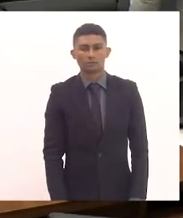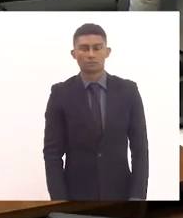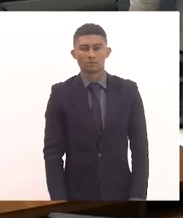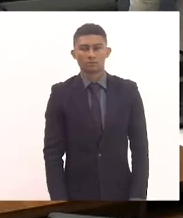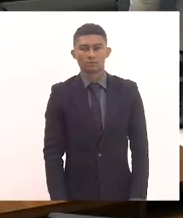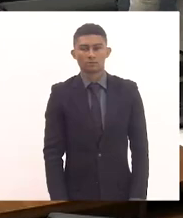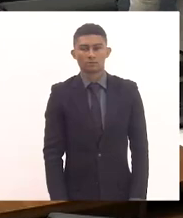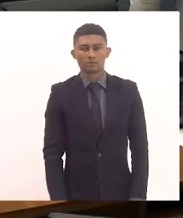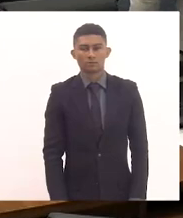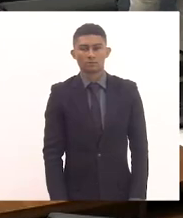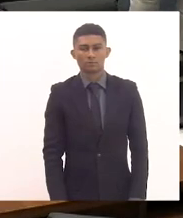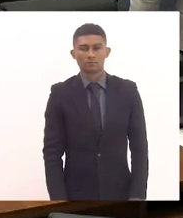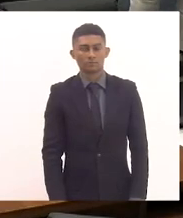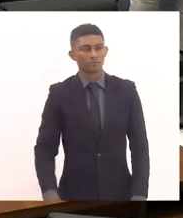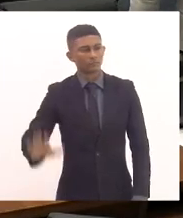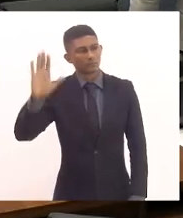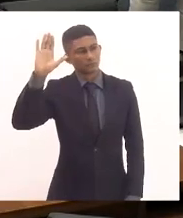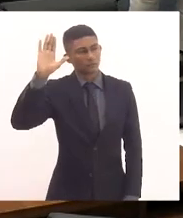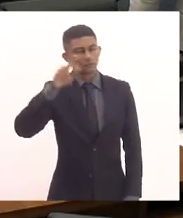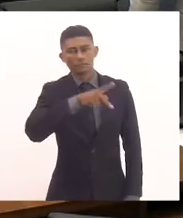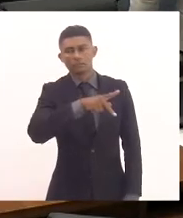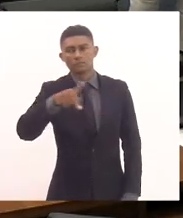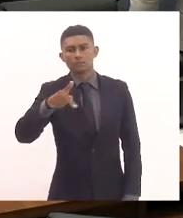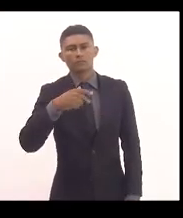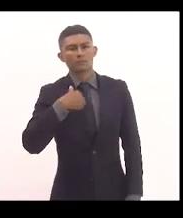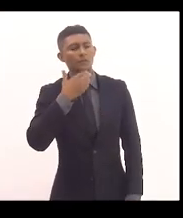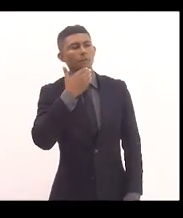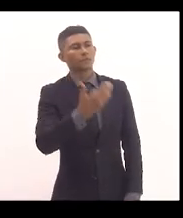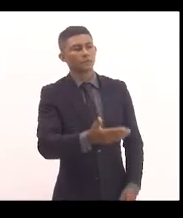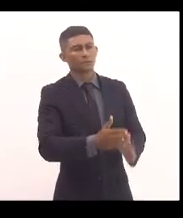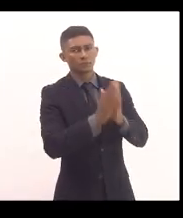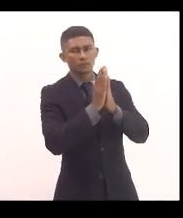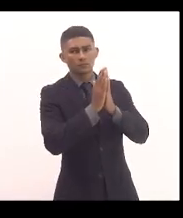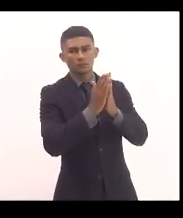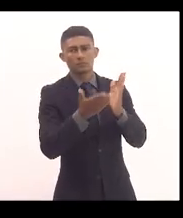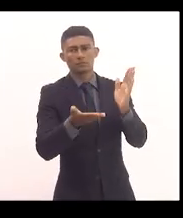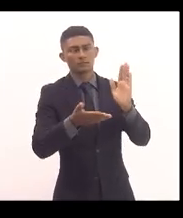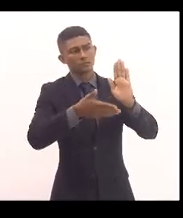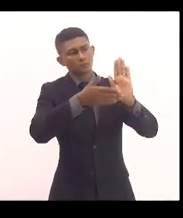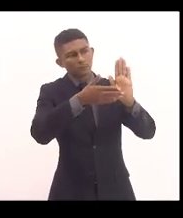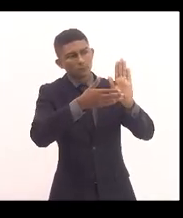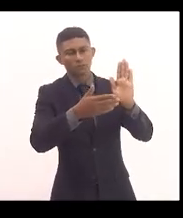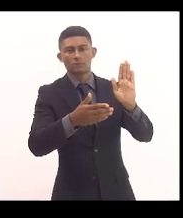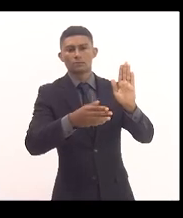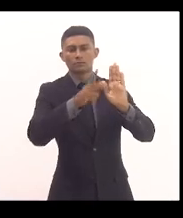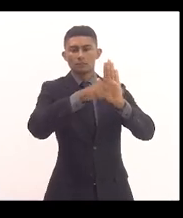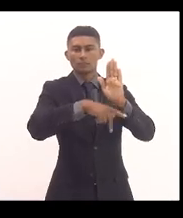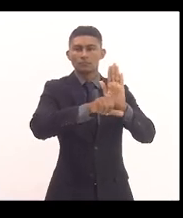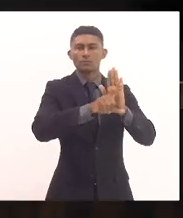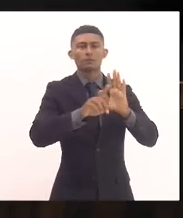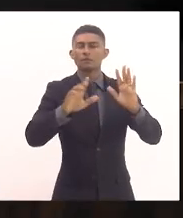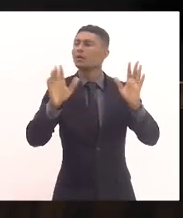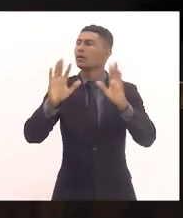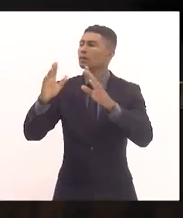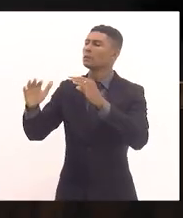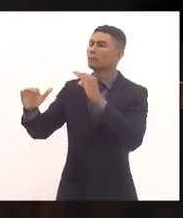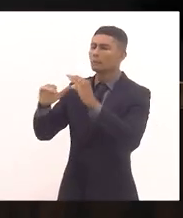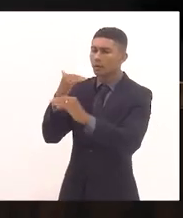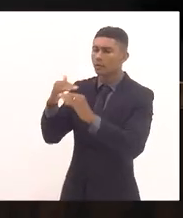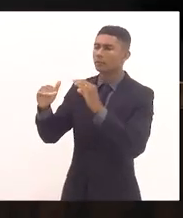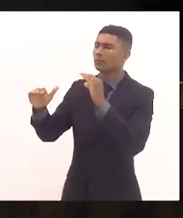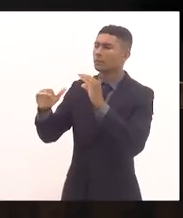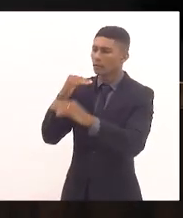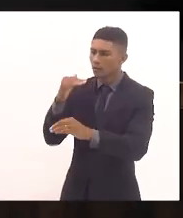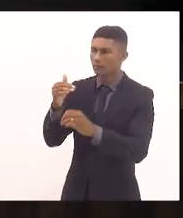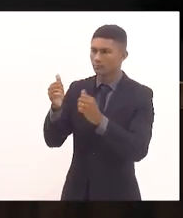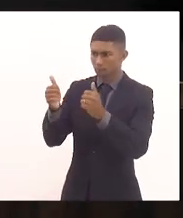Senhor presidente, gostaria de pedir a inclusão na ordem do dia projeto de manda lei pra mim, Léo. 60... Manda para